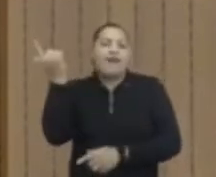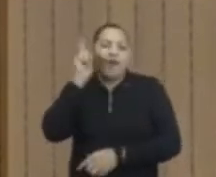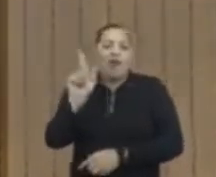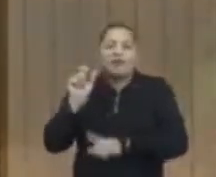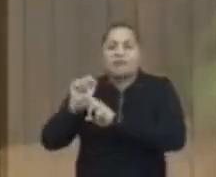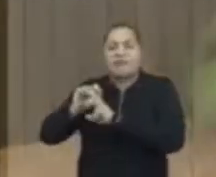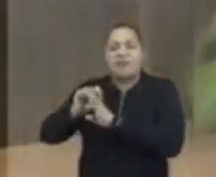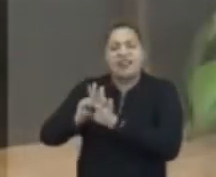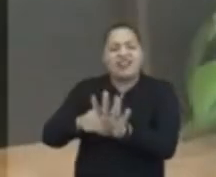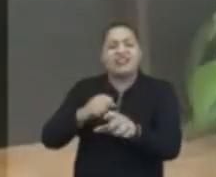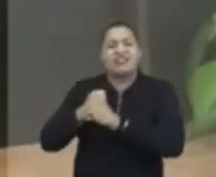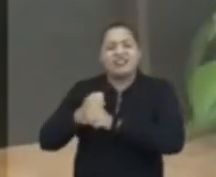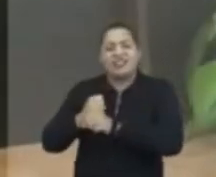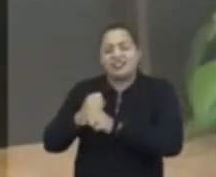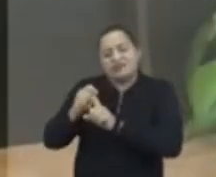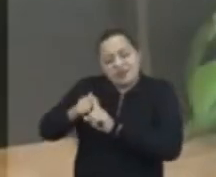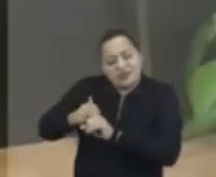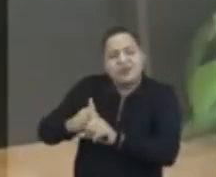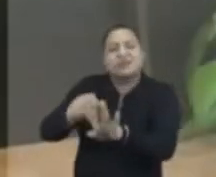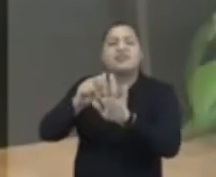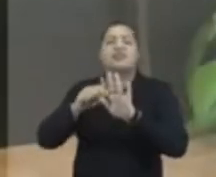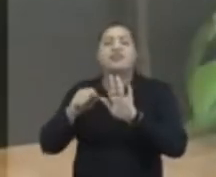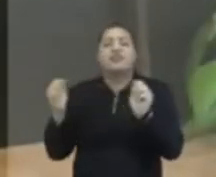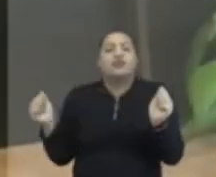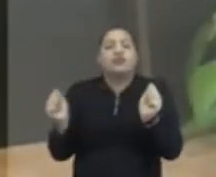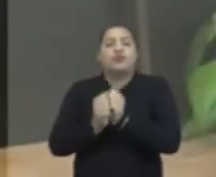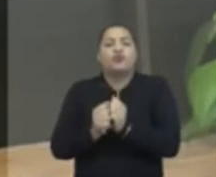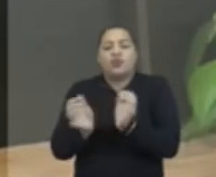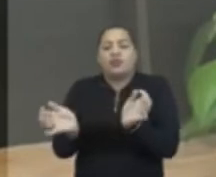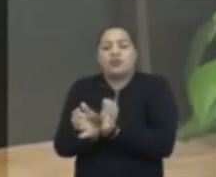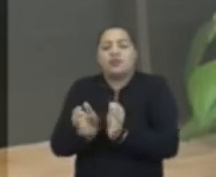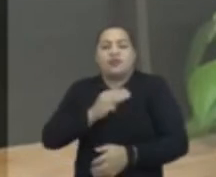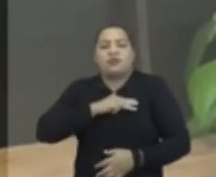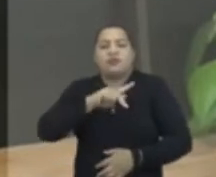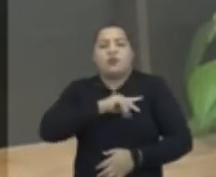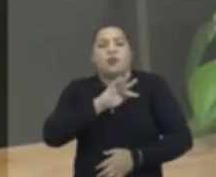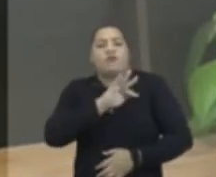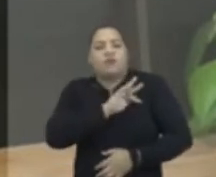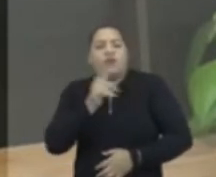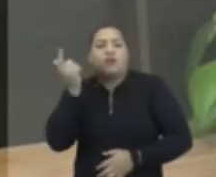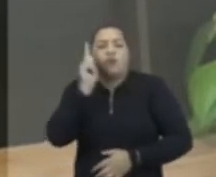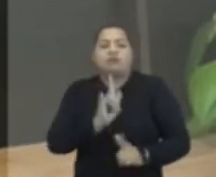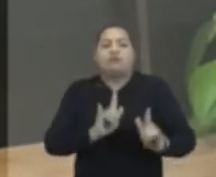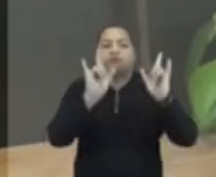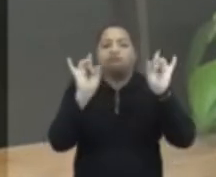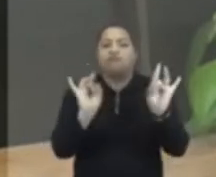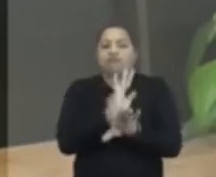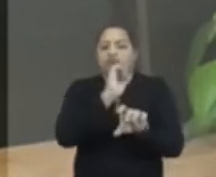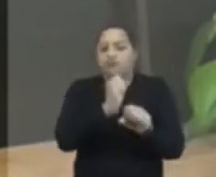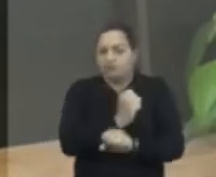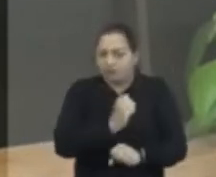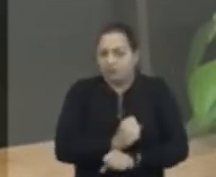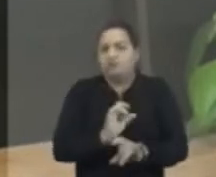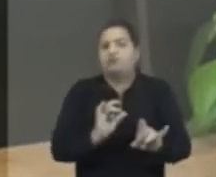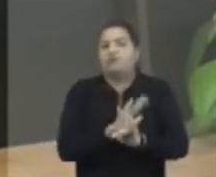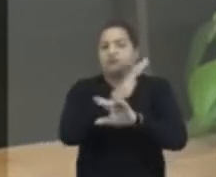lutar junto com toda a equipe do Ministério Público Federal à frente para conseguir consolidar essa obra e conseguir entregar a